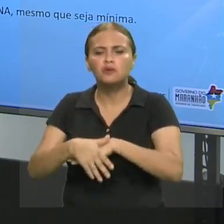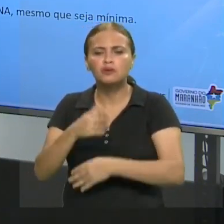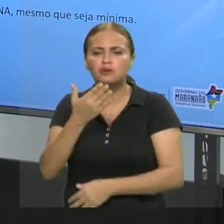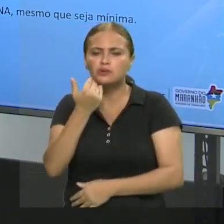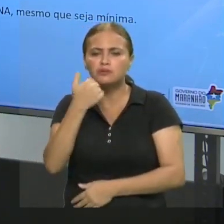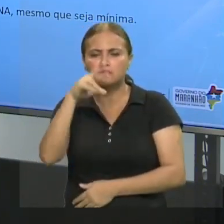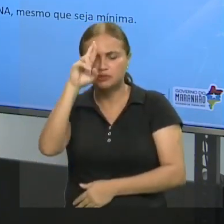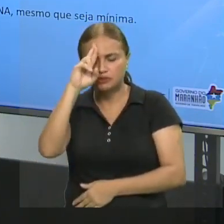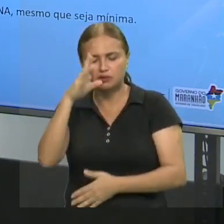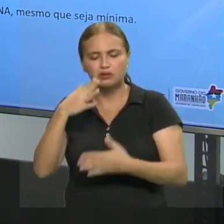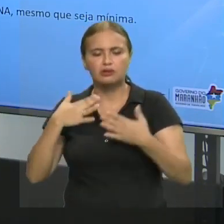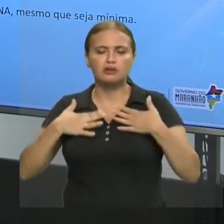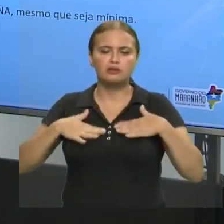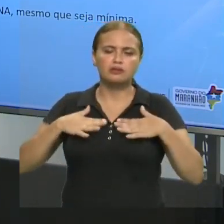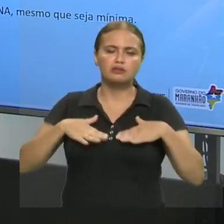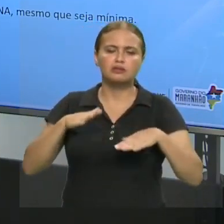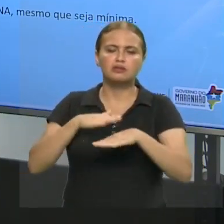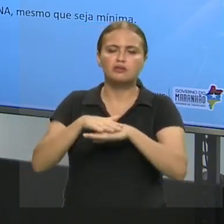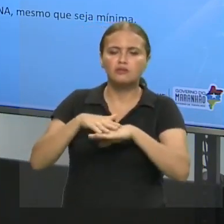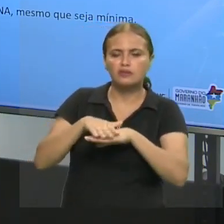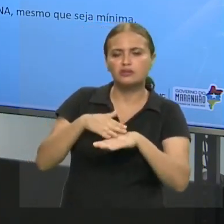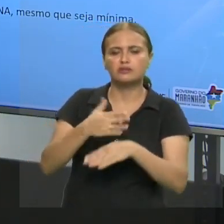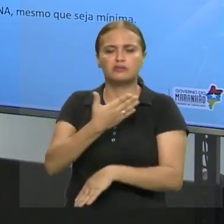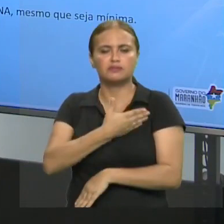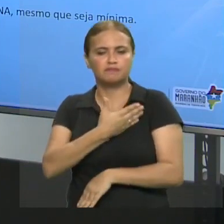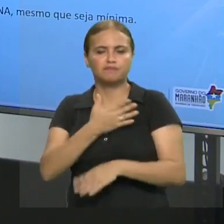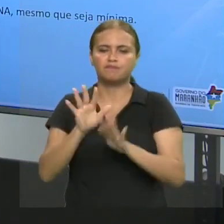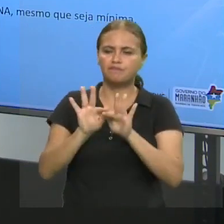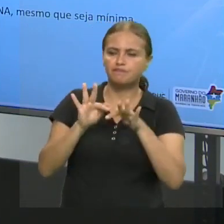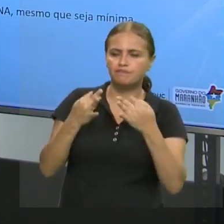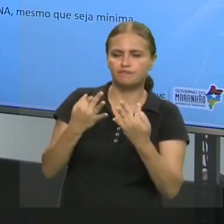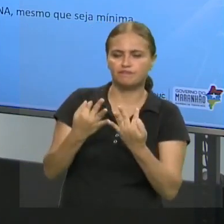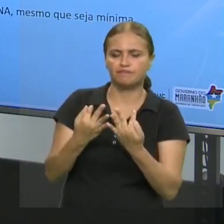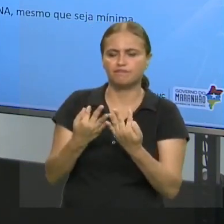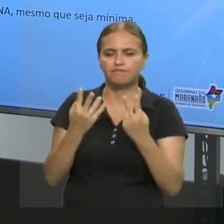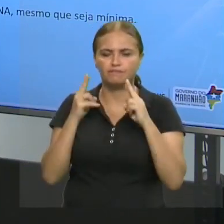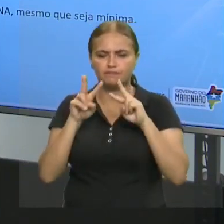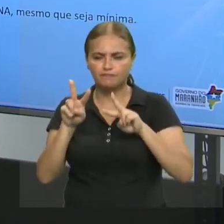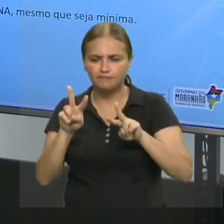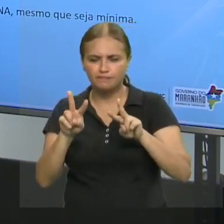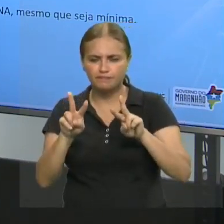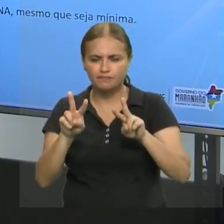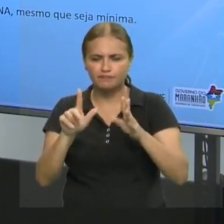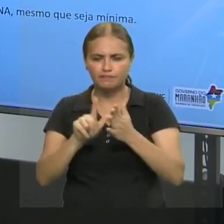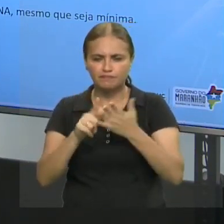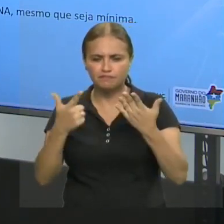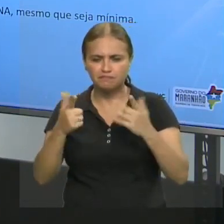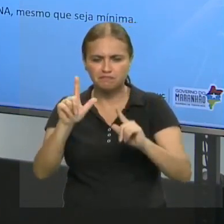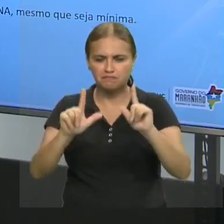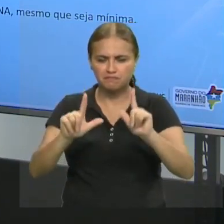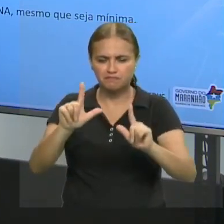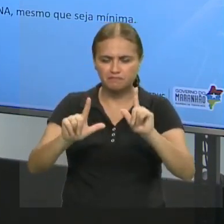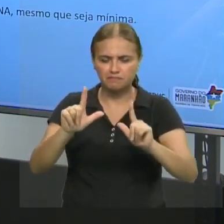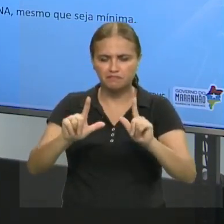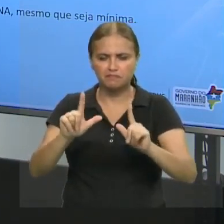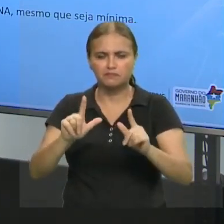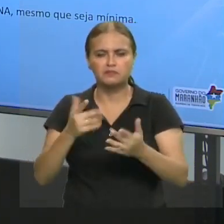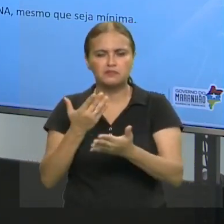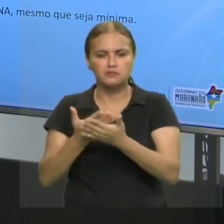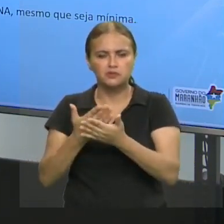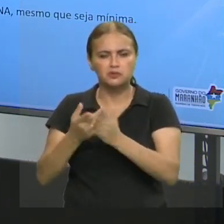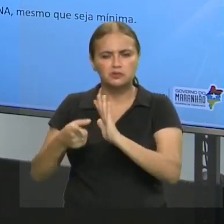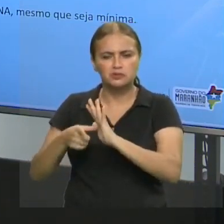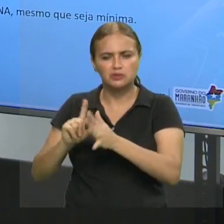você descansa, conversa com os amigos, conversa com a família, vê um jornal. Então, faz revisão do que